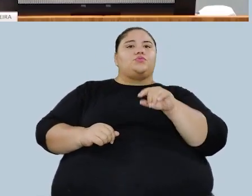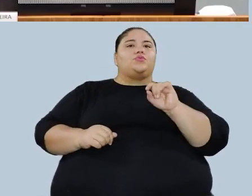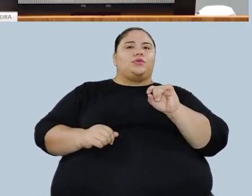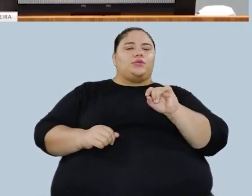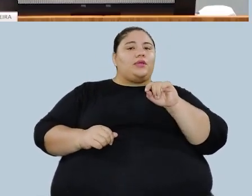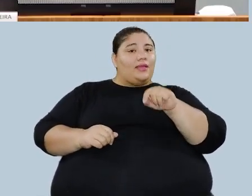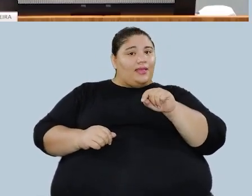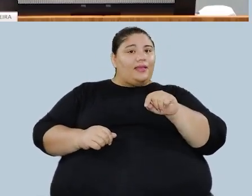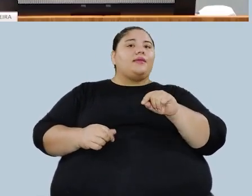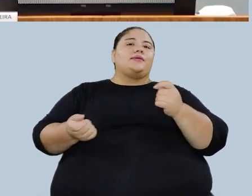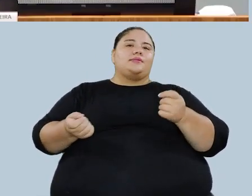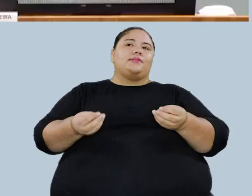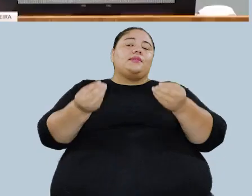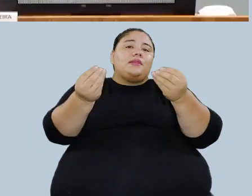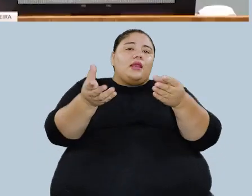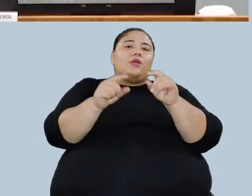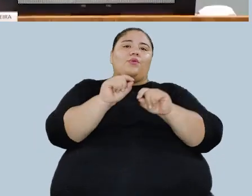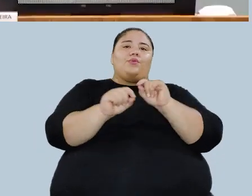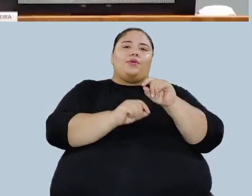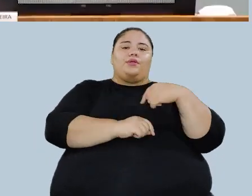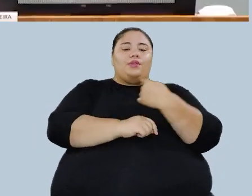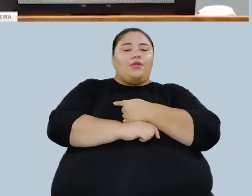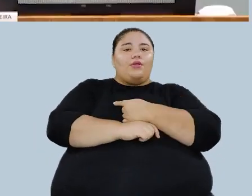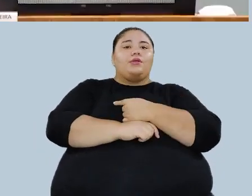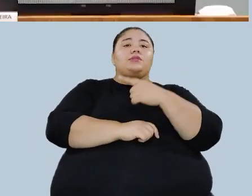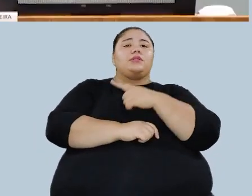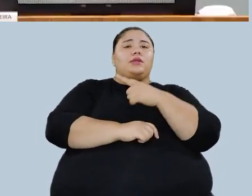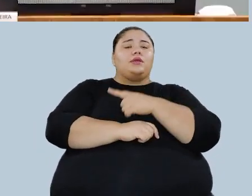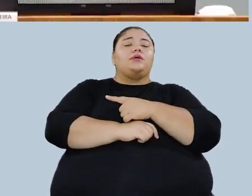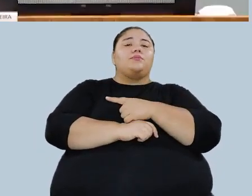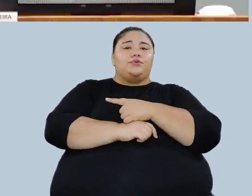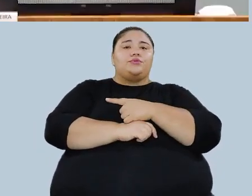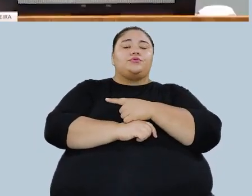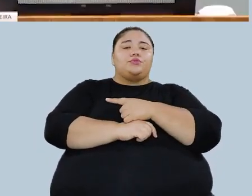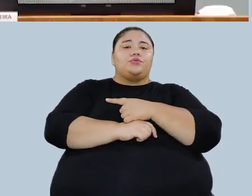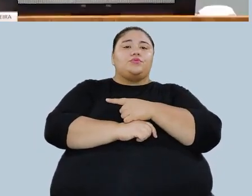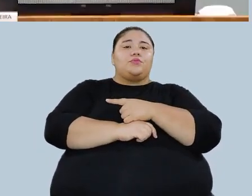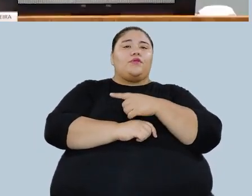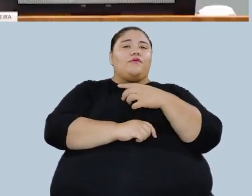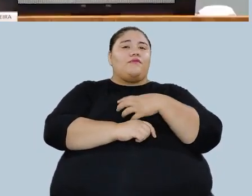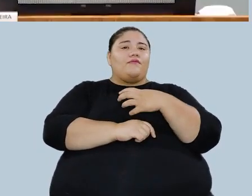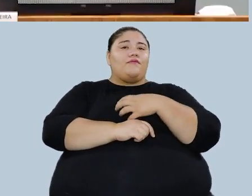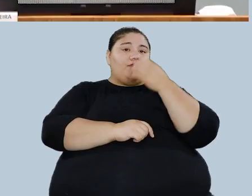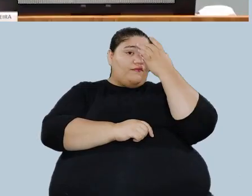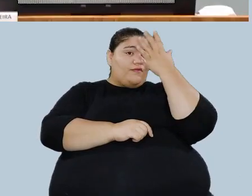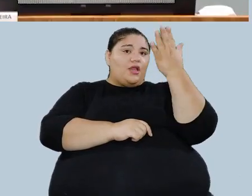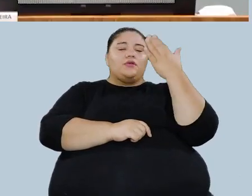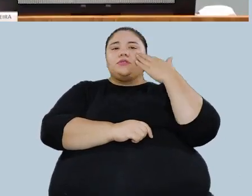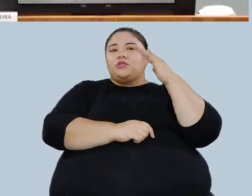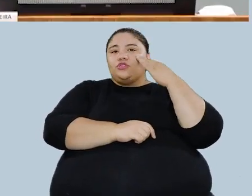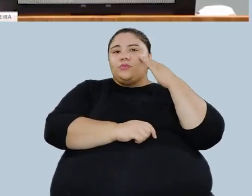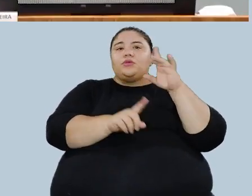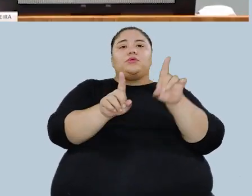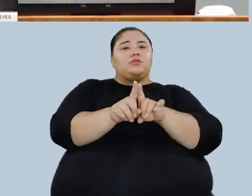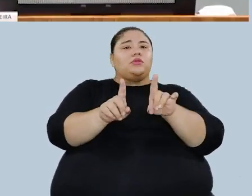que faz com que nós tenhamos uma uma fácil